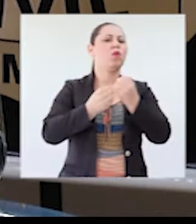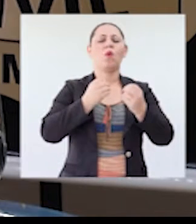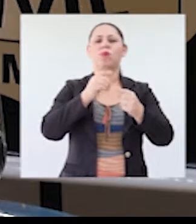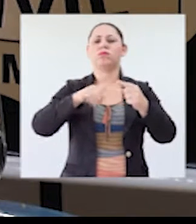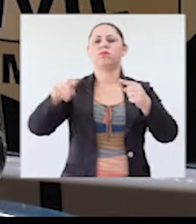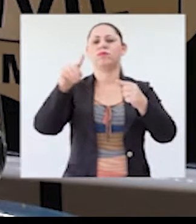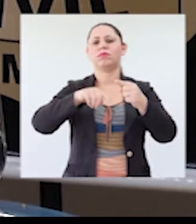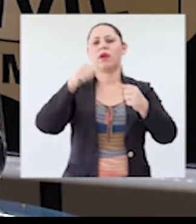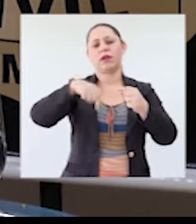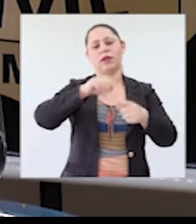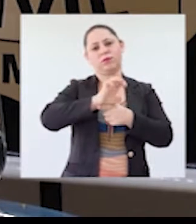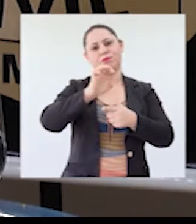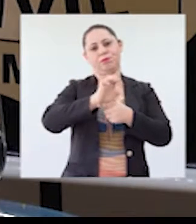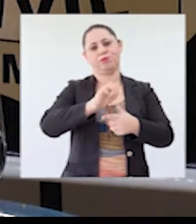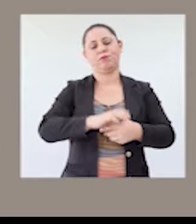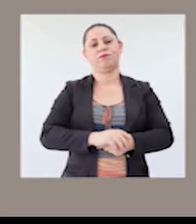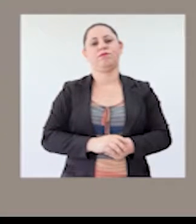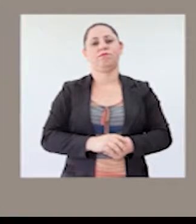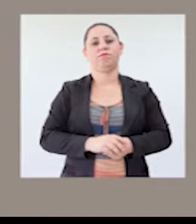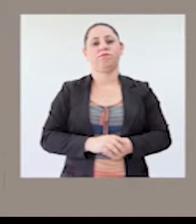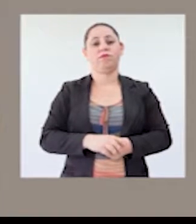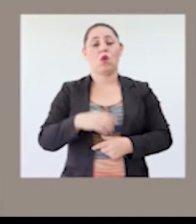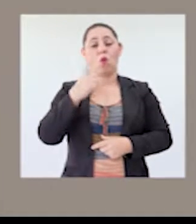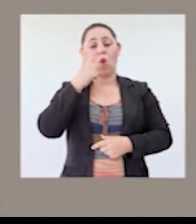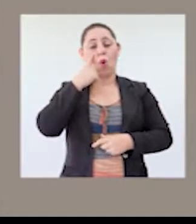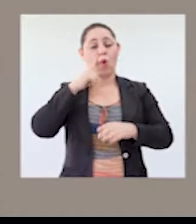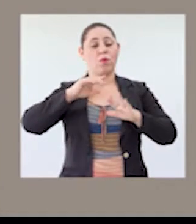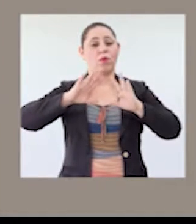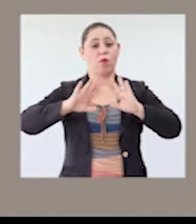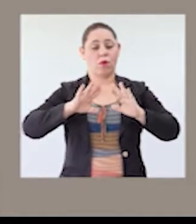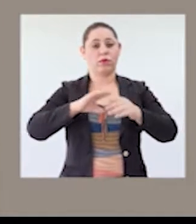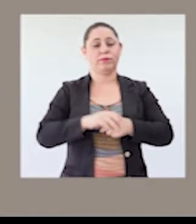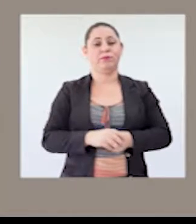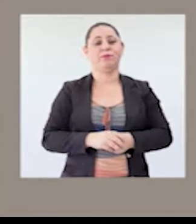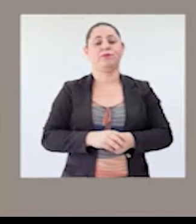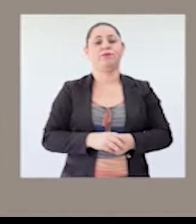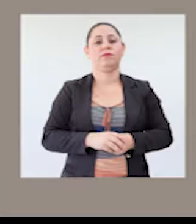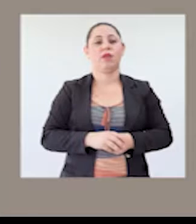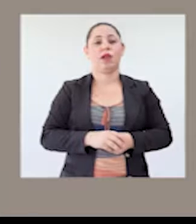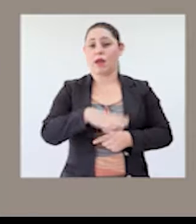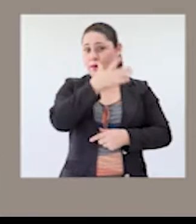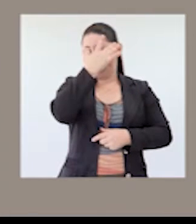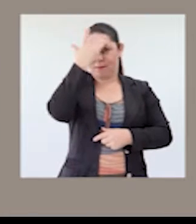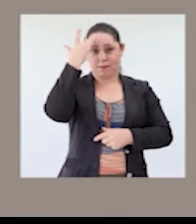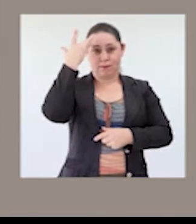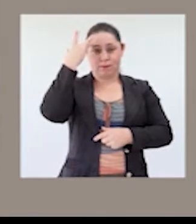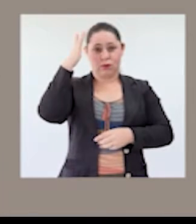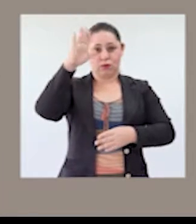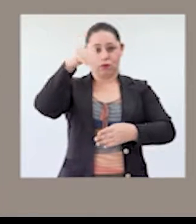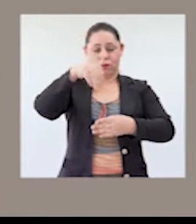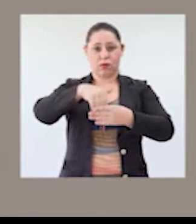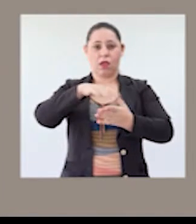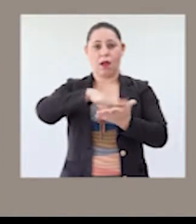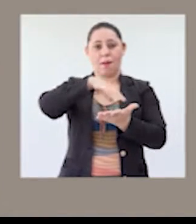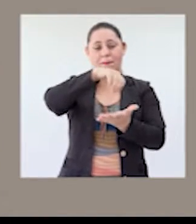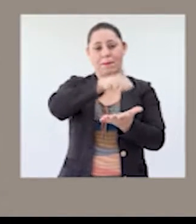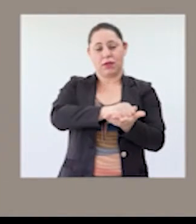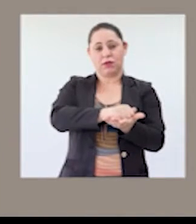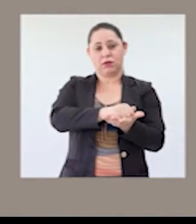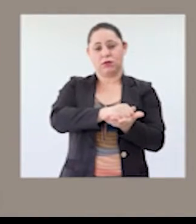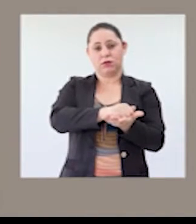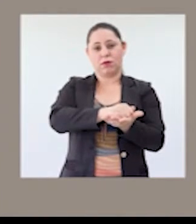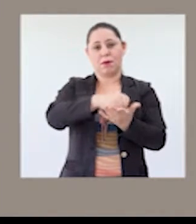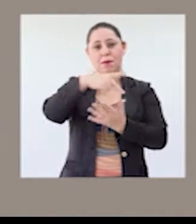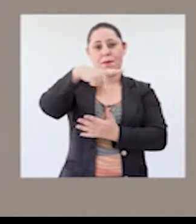combate desses casos aqui no estado? Veja bem, foi disponibilizado para os eleitores, em geral, um aplicativo